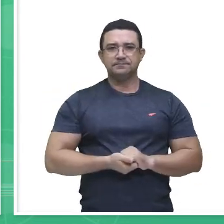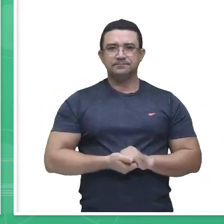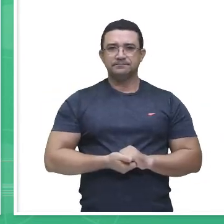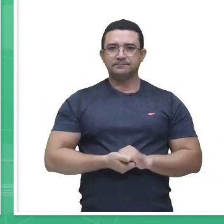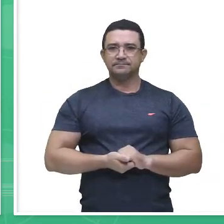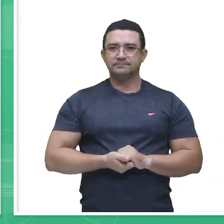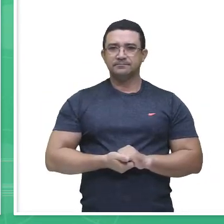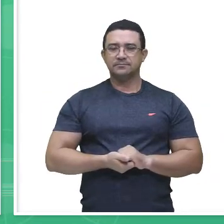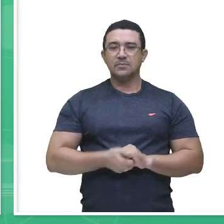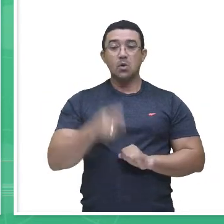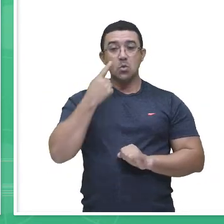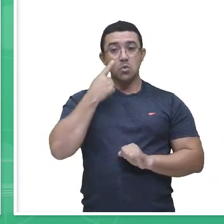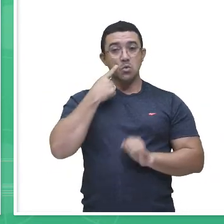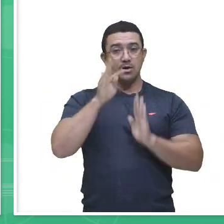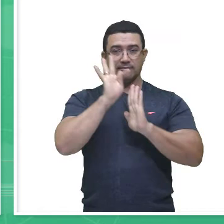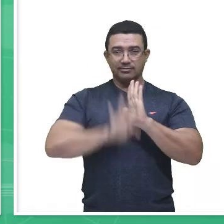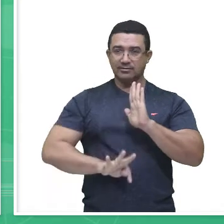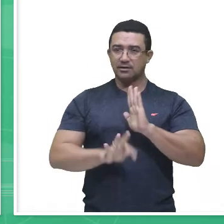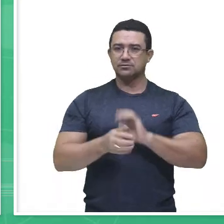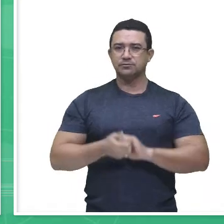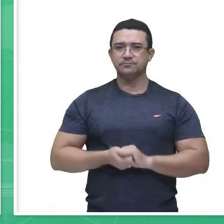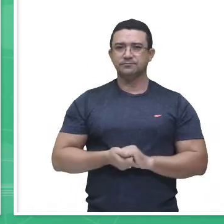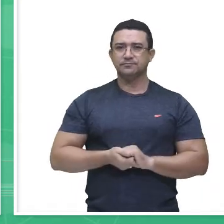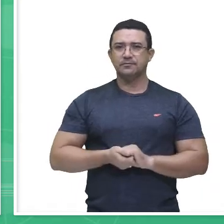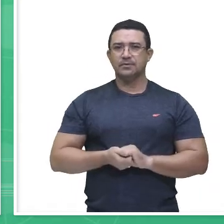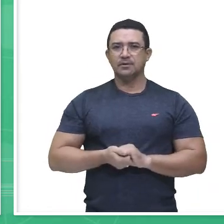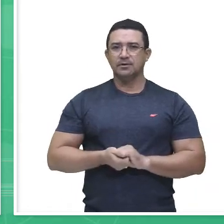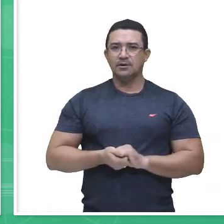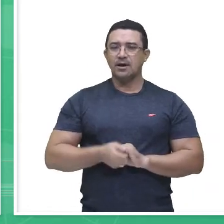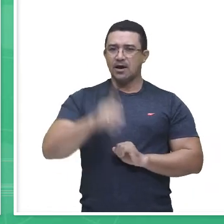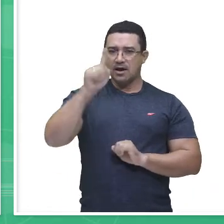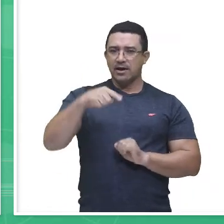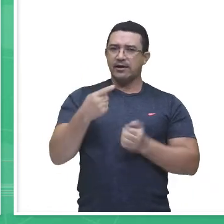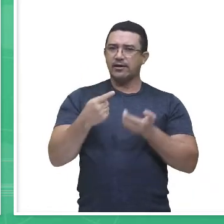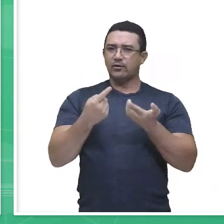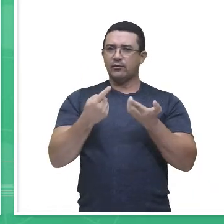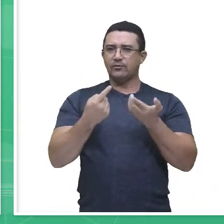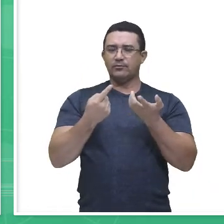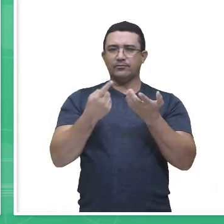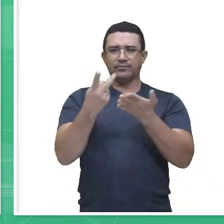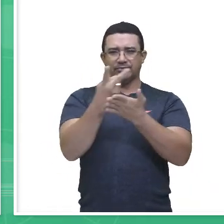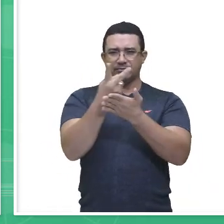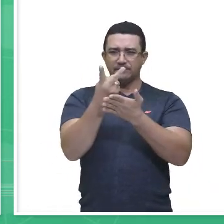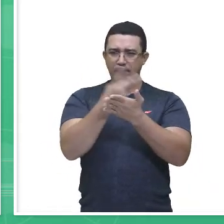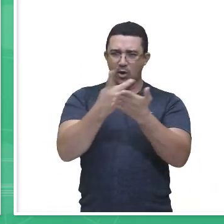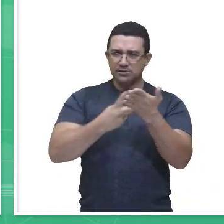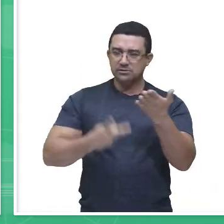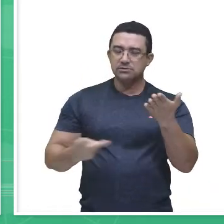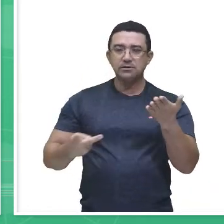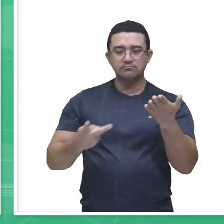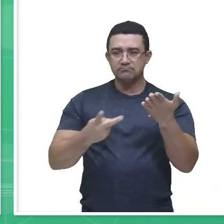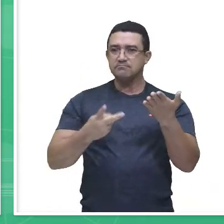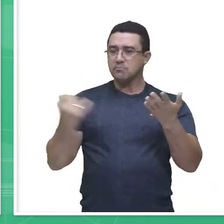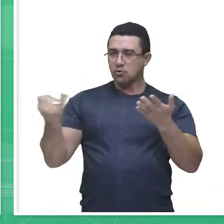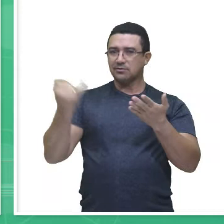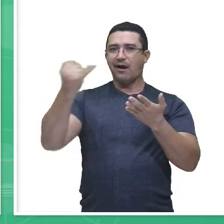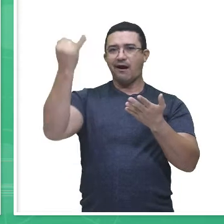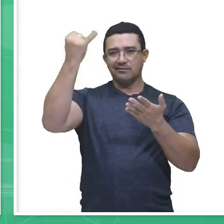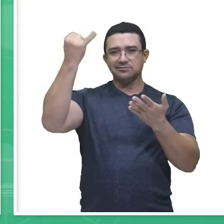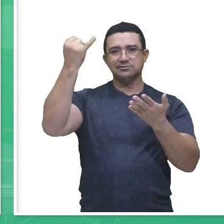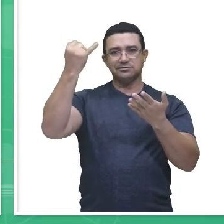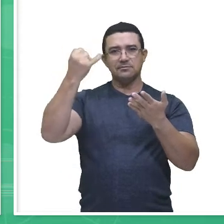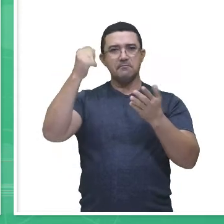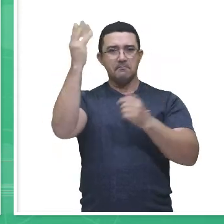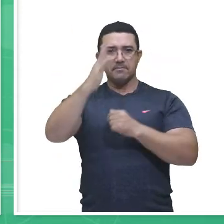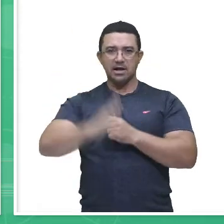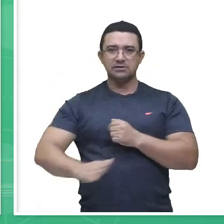Observando aí o nosso texto, olha só. E Juca Pirama é uma das obras-primas da poesia brasileira, graças ao conteúdo emocional